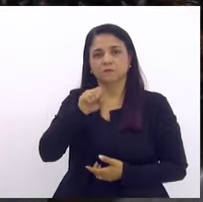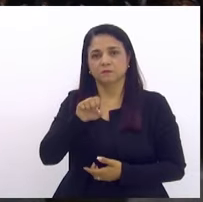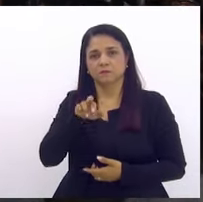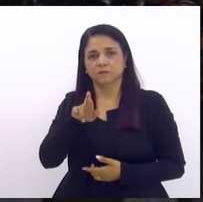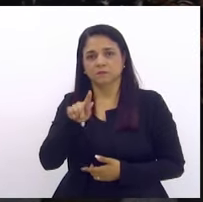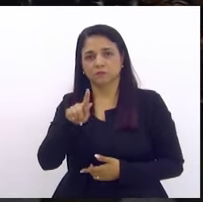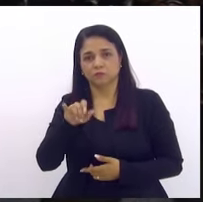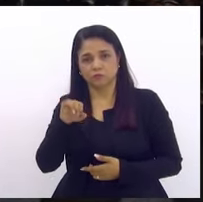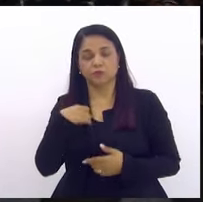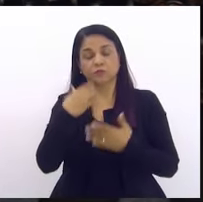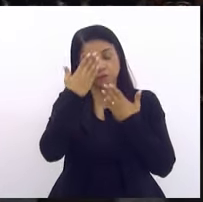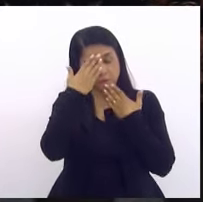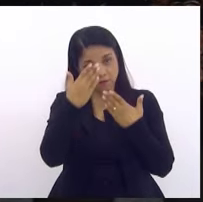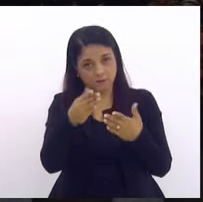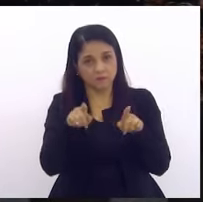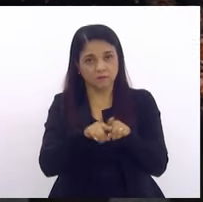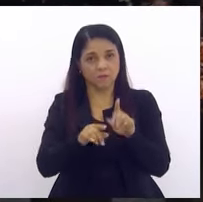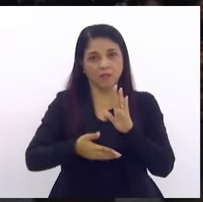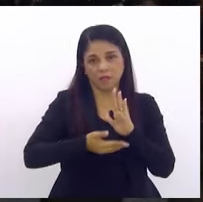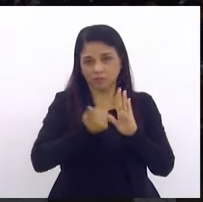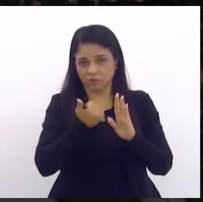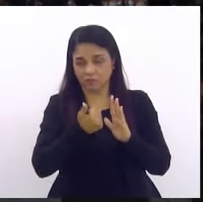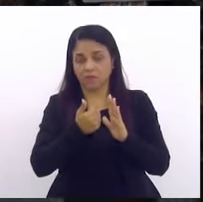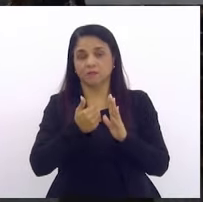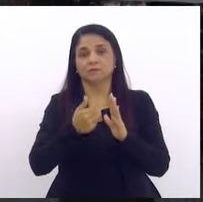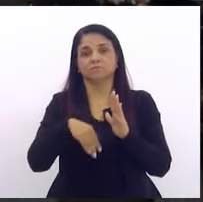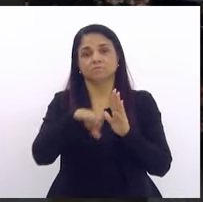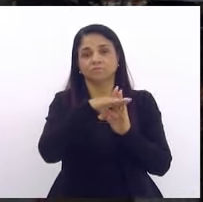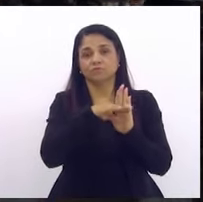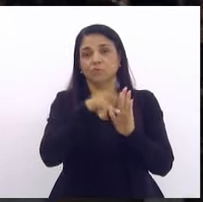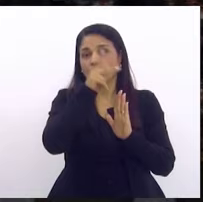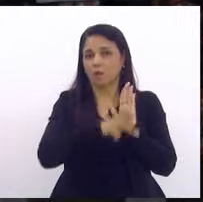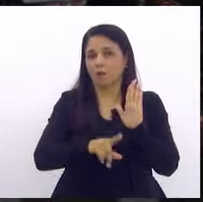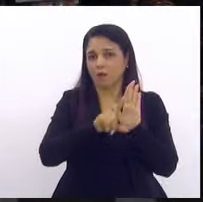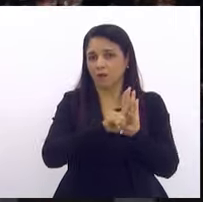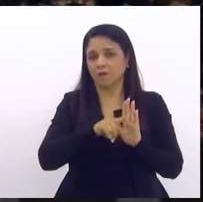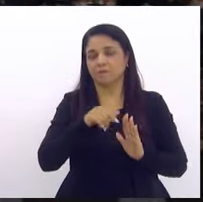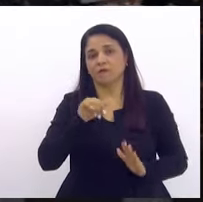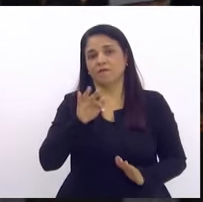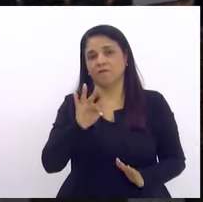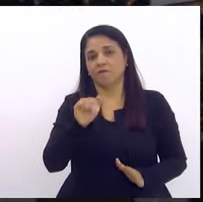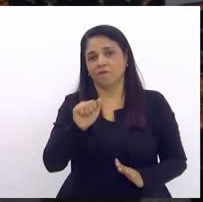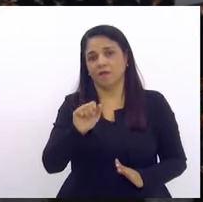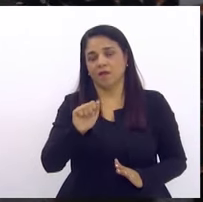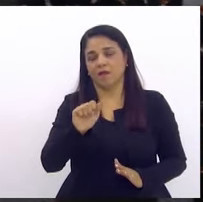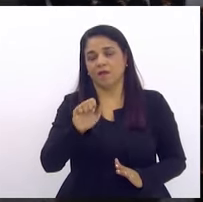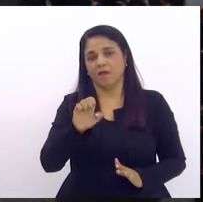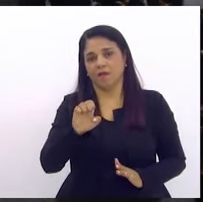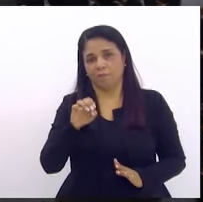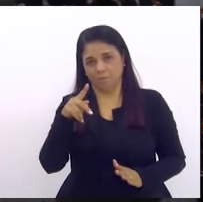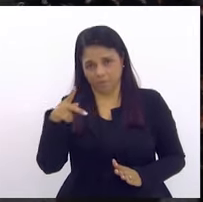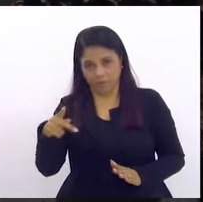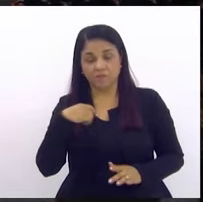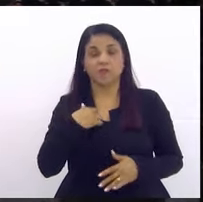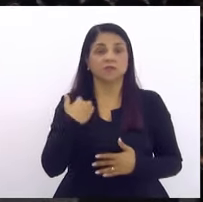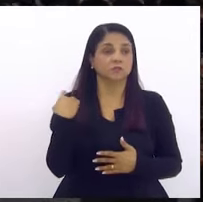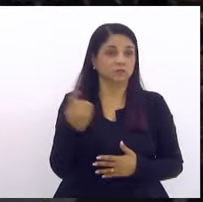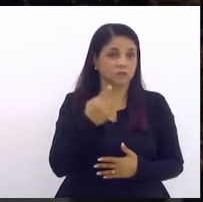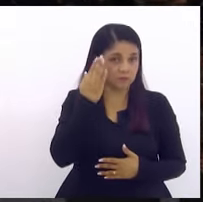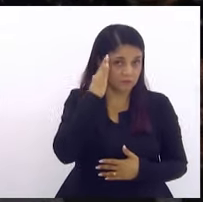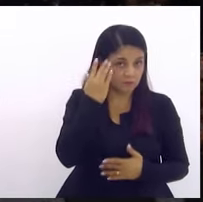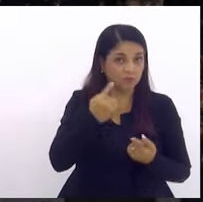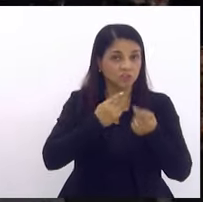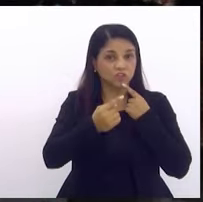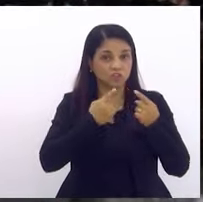dizer que agradecer a retirada de pauta, né, do projeto da FAEP, porque a gente entendeu que o